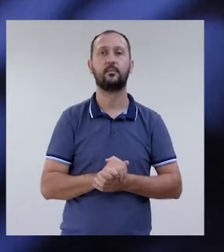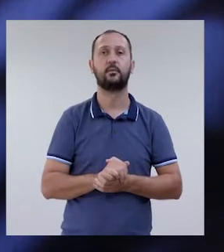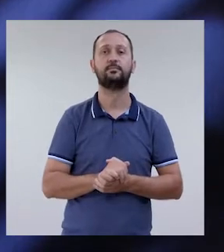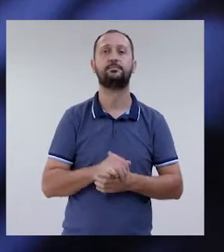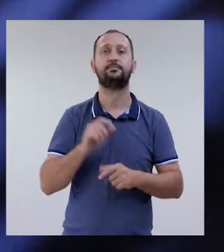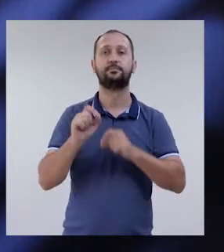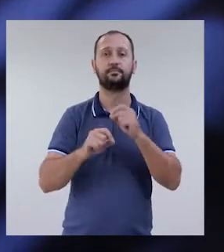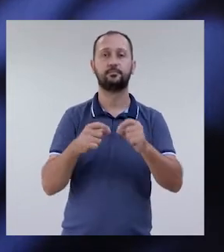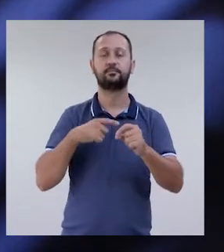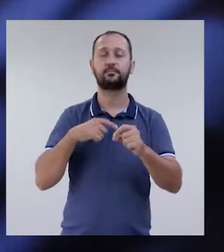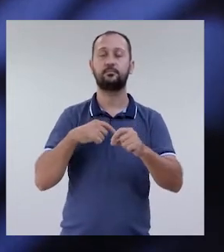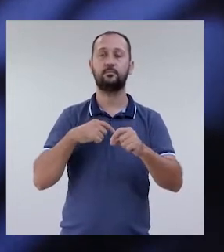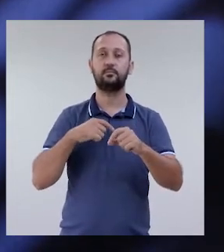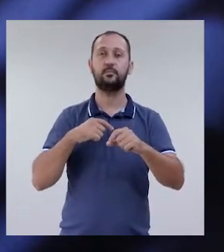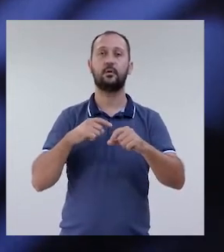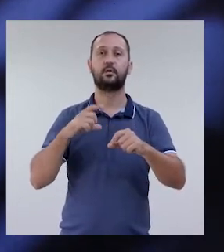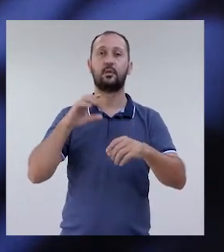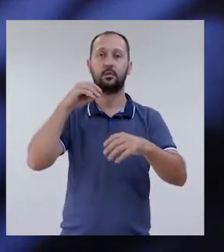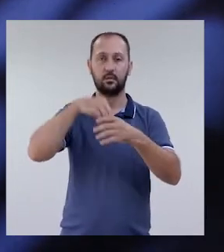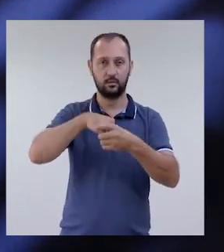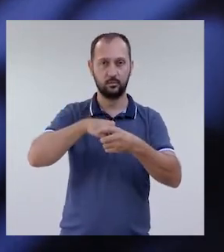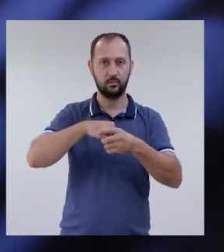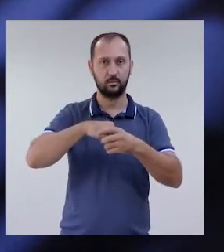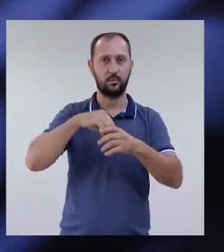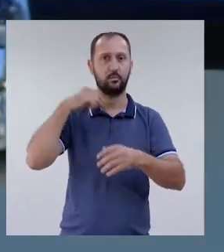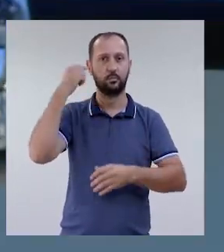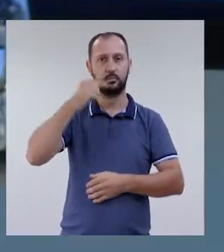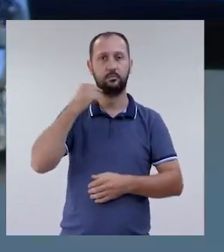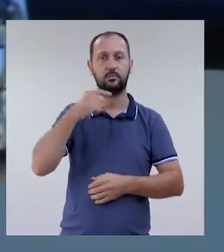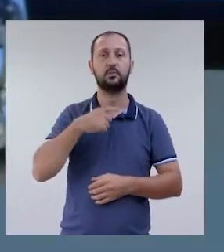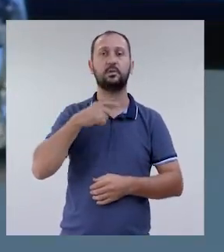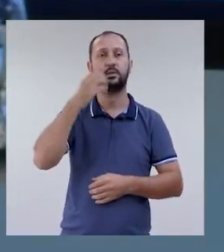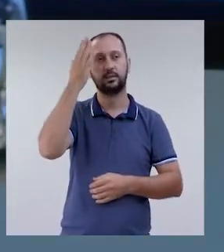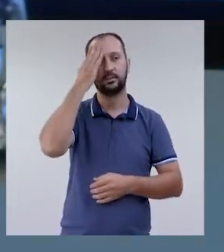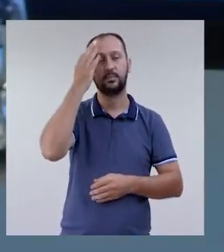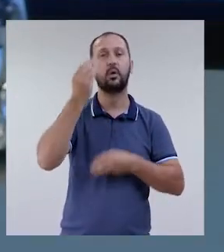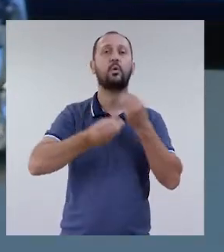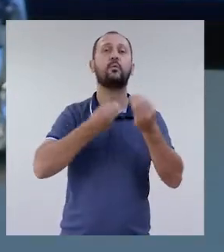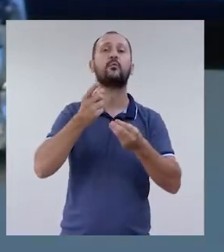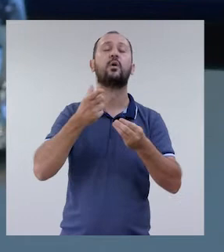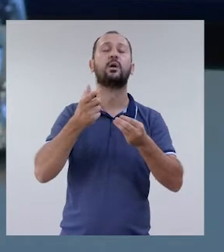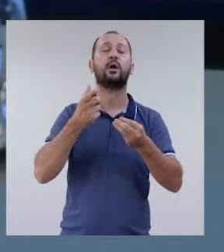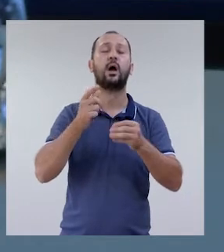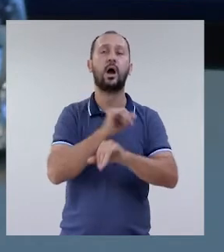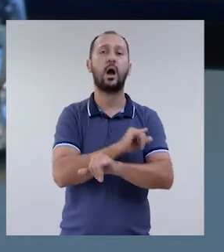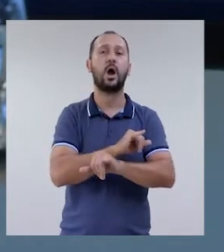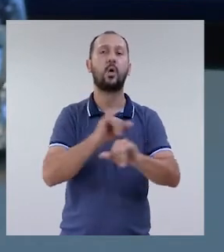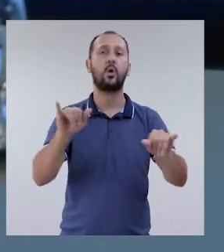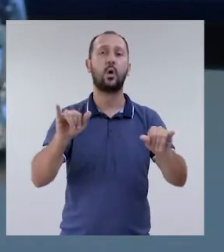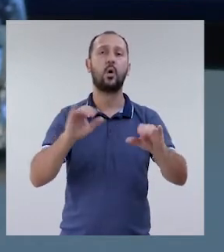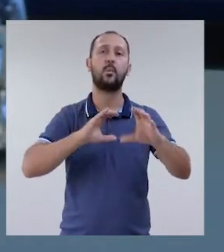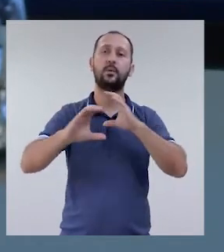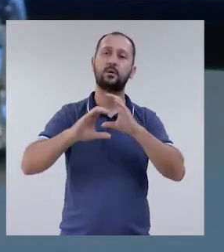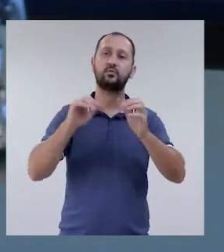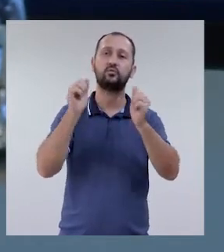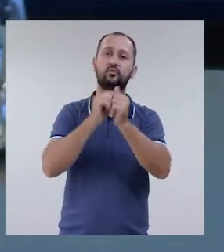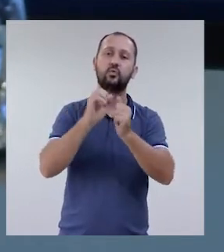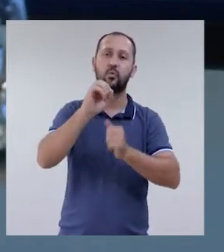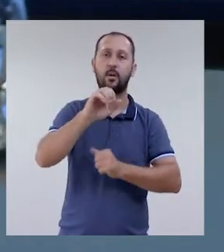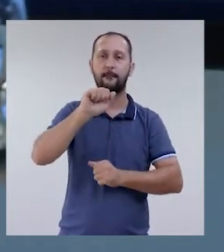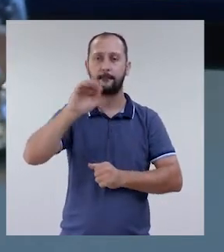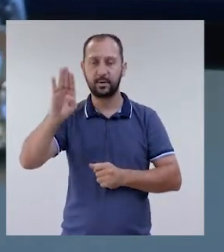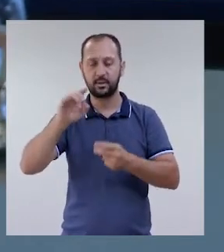ouve dizer aí, né, de quem atua na área do direito. E eu queria saber, doutor Pascoal, como que foi a comunicação junto com a